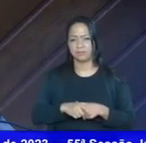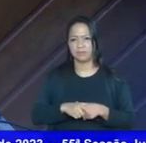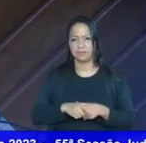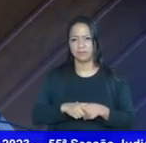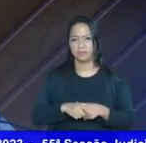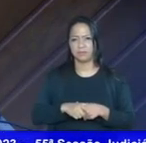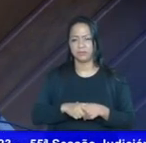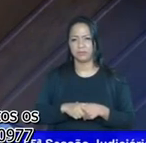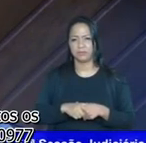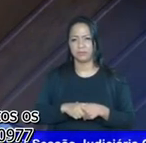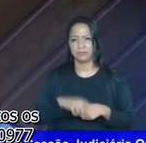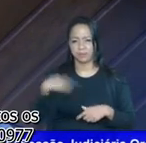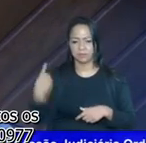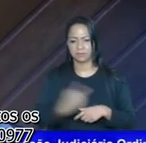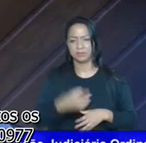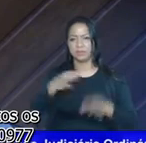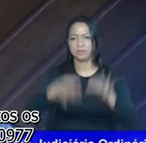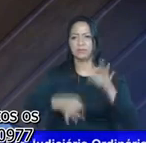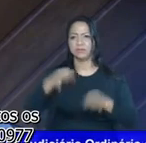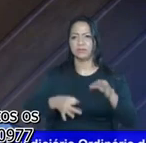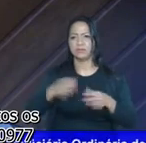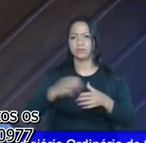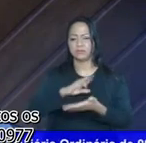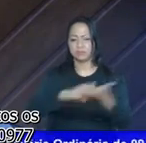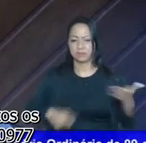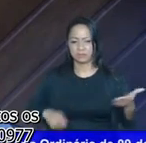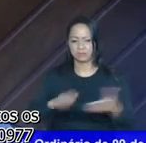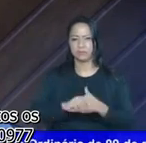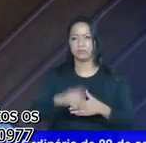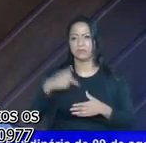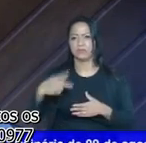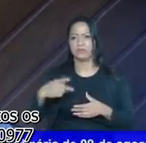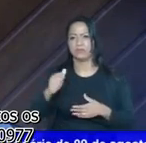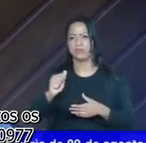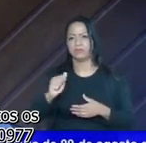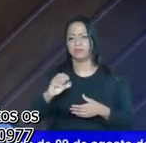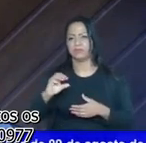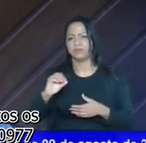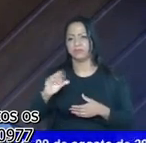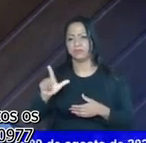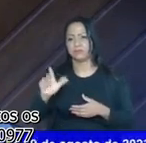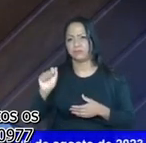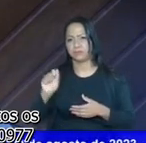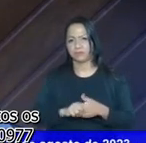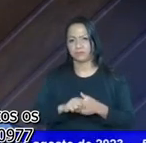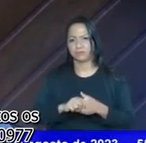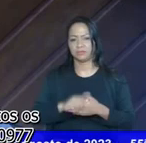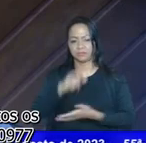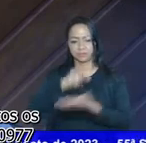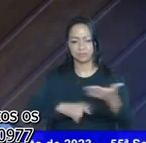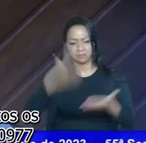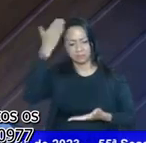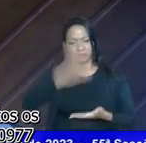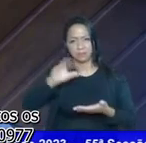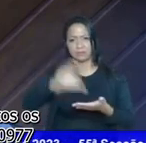e nós julgaremos agora, como relatora a juíza Paola Santos, os embargos de declaração na prestação